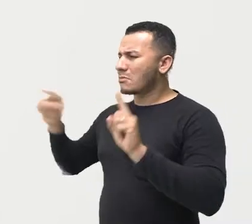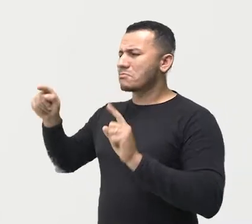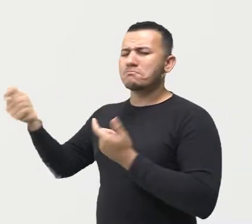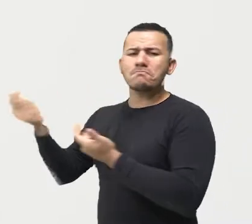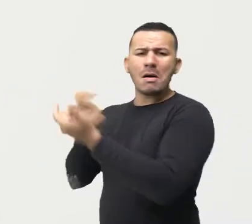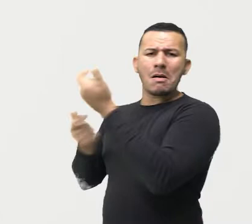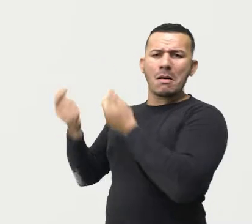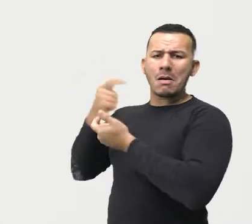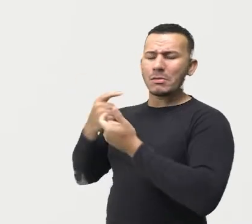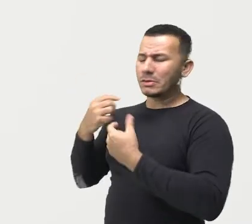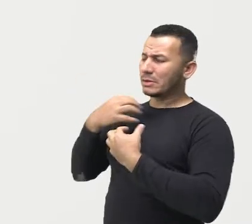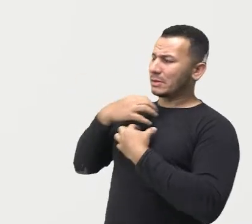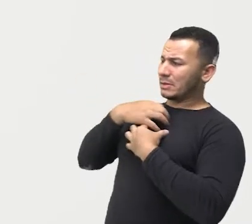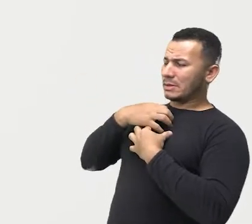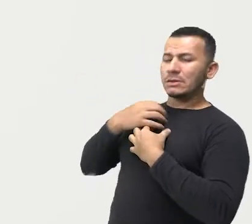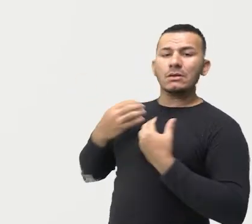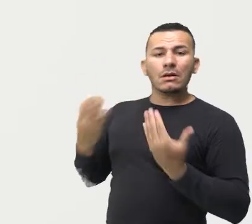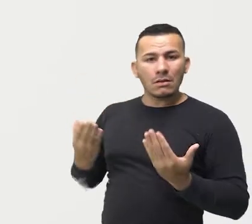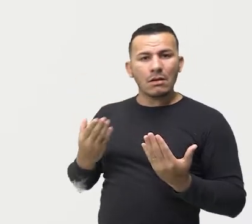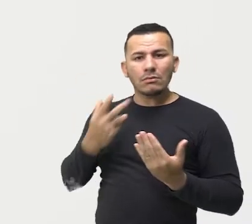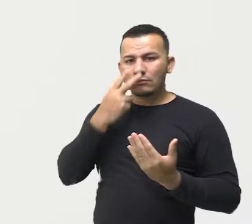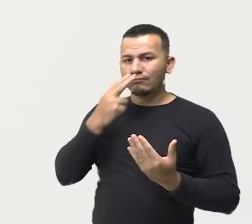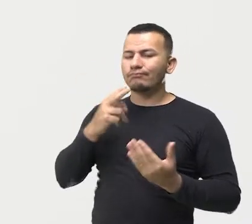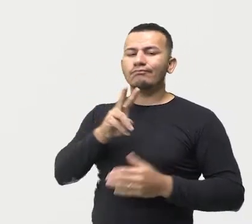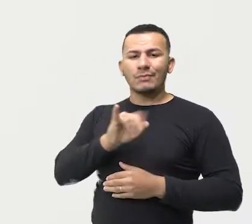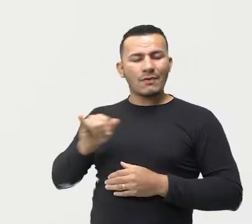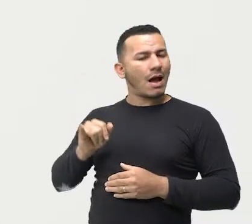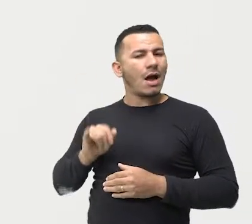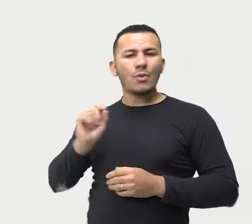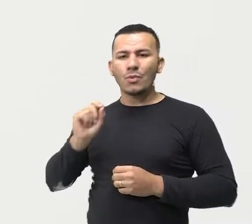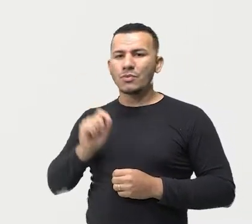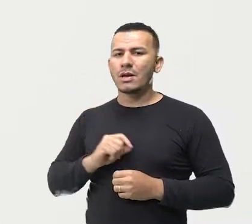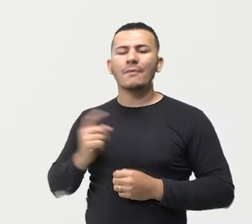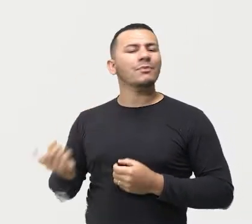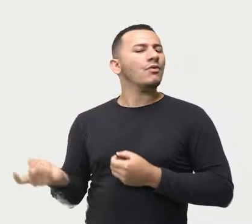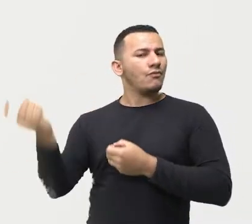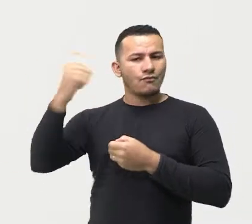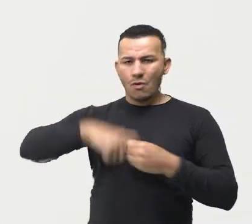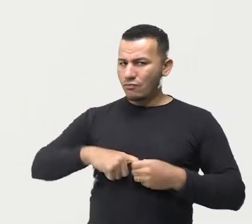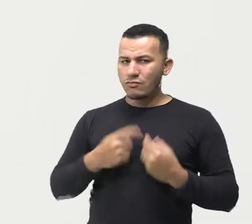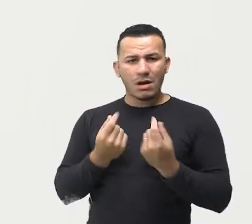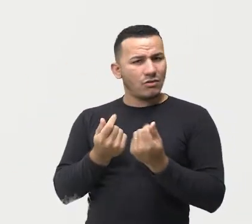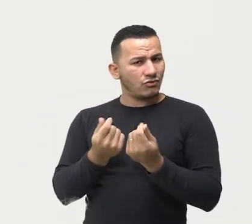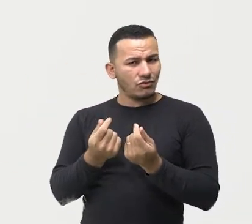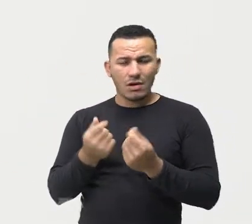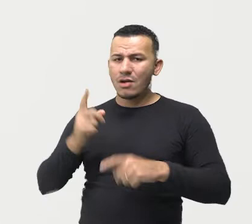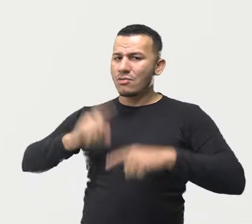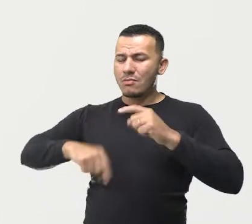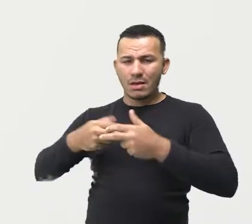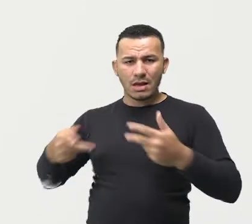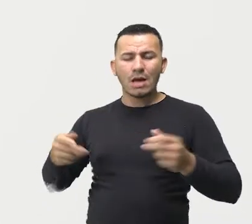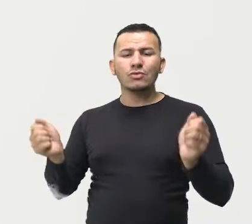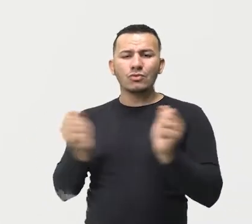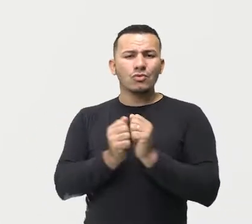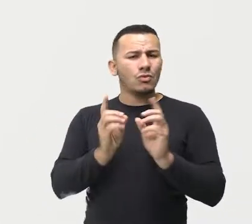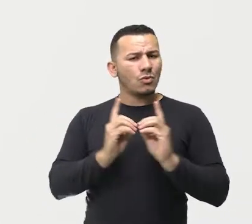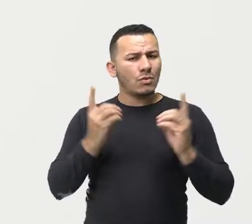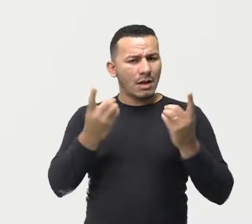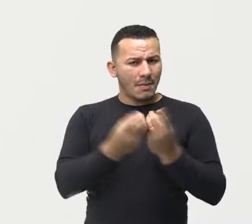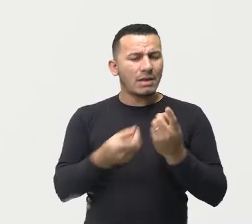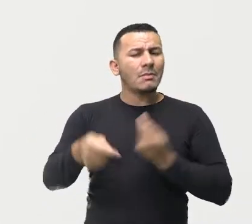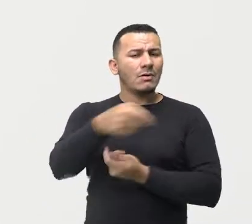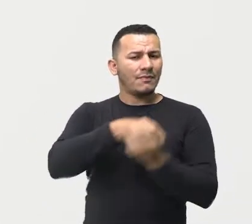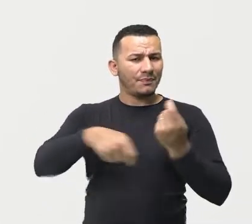sendo assim informamos que entraremos com pedido de reembolso junto ao departamento financeiro